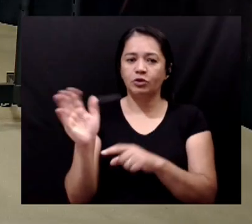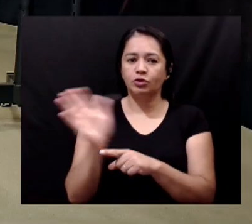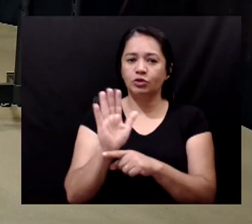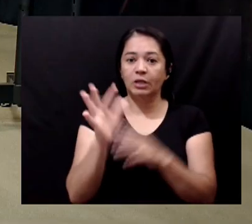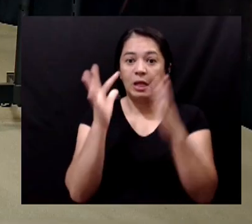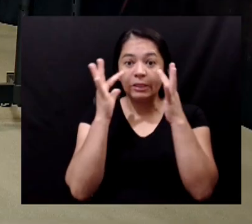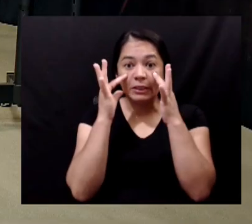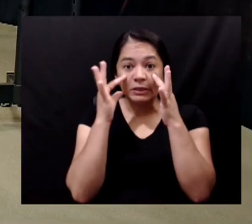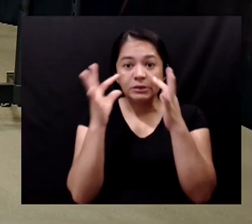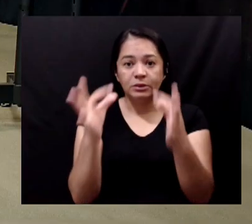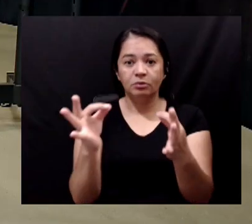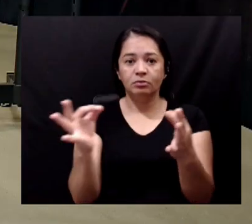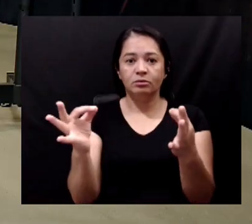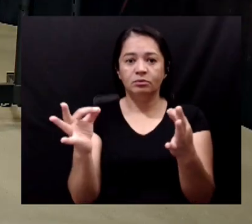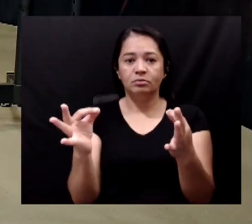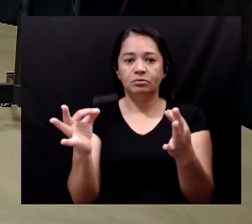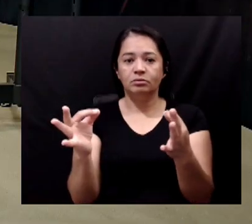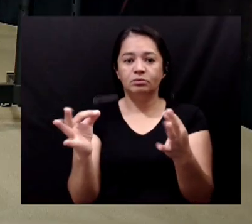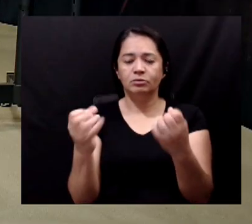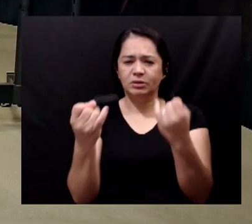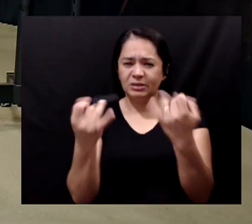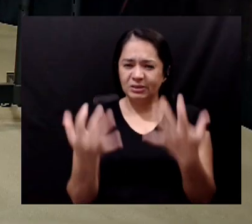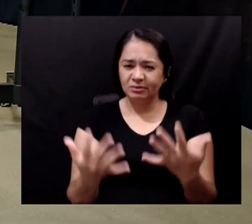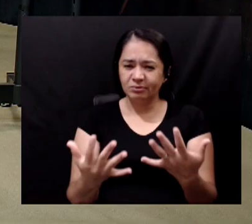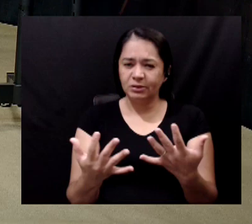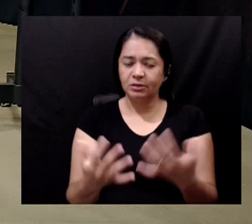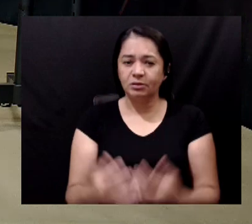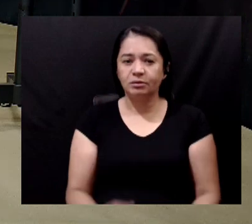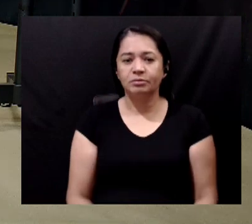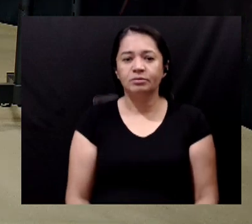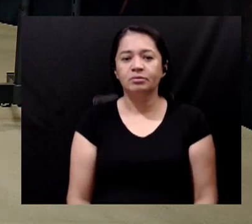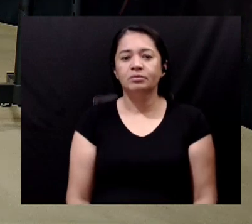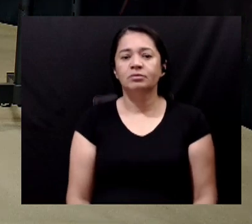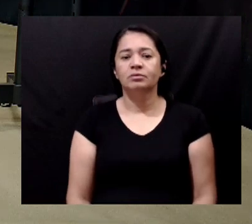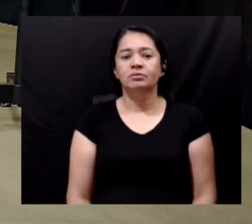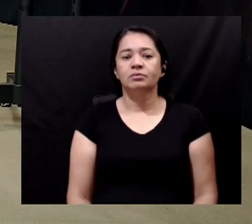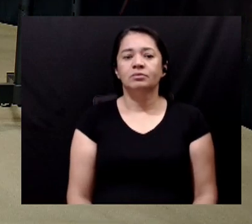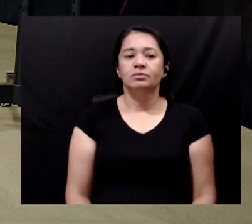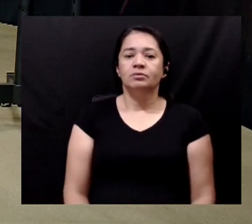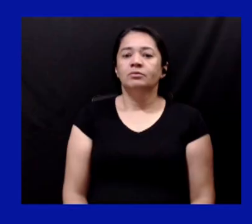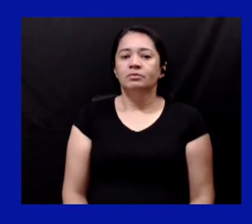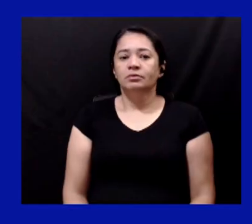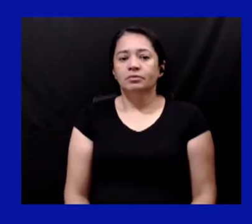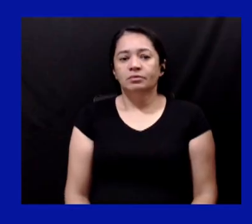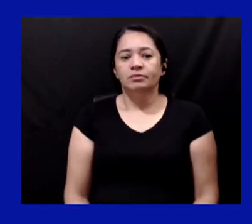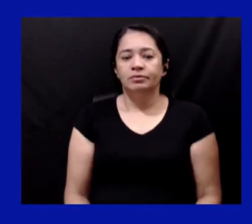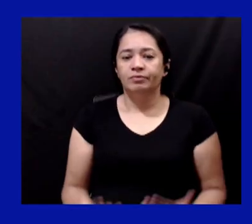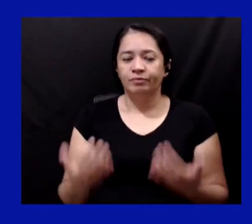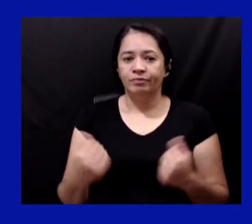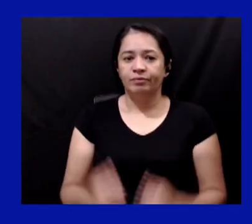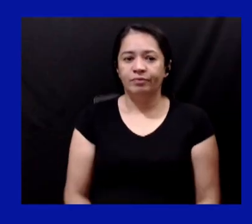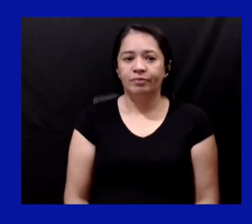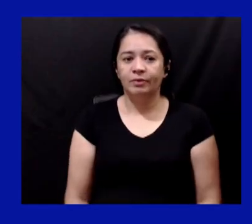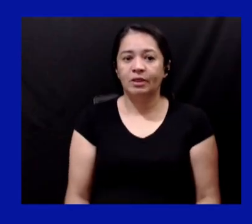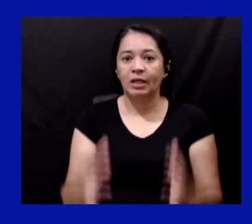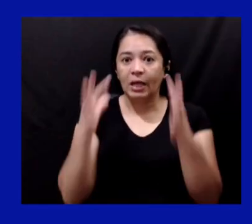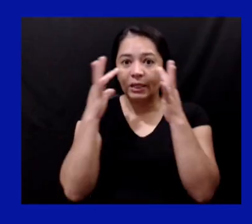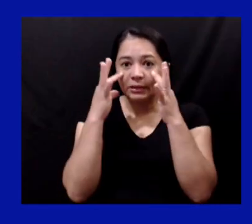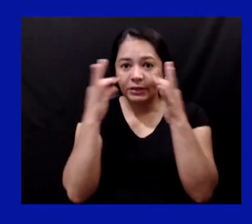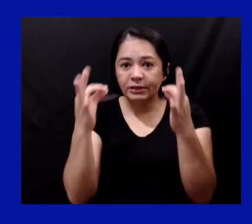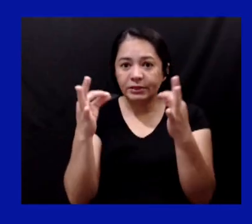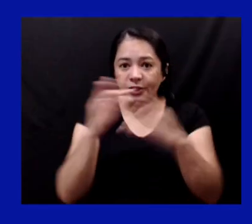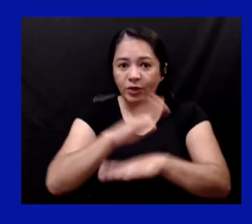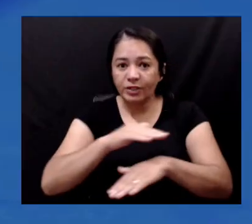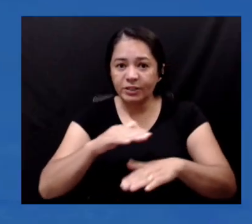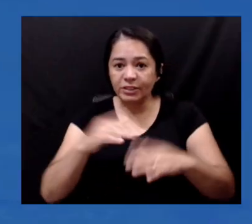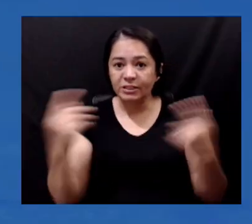atenção no que diz aí esse vídeo produzido pelo Instituto de Me Cuida. Vamos Atenção, assistir. crianças, para os 3 desafios estúpidos que podem te mandar